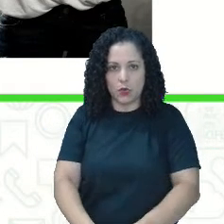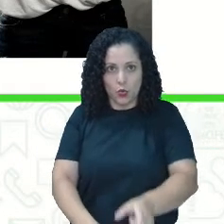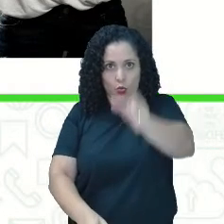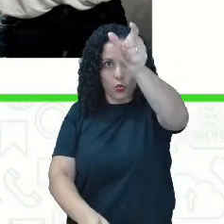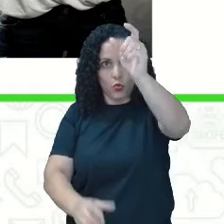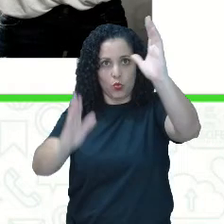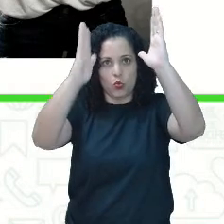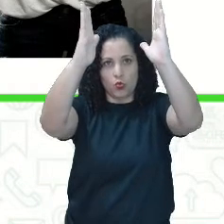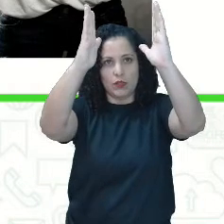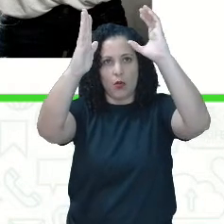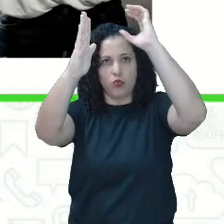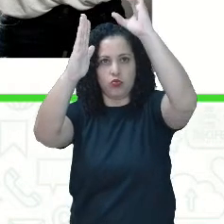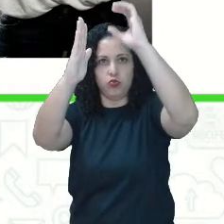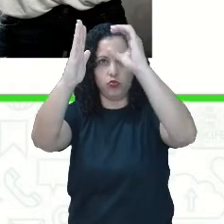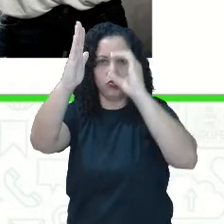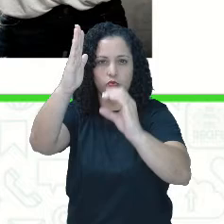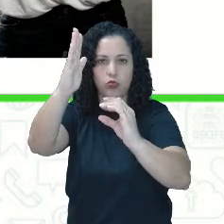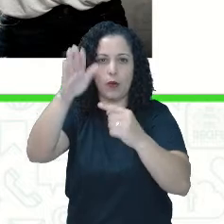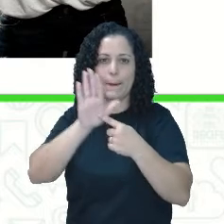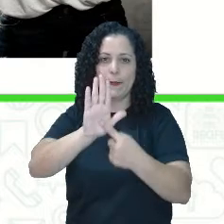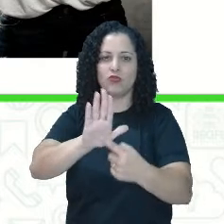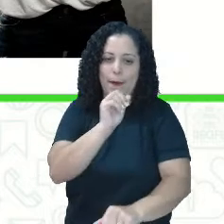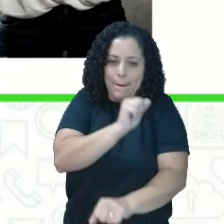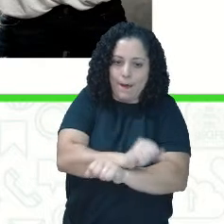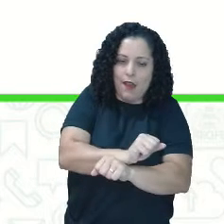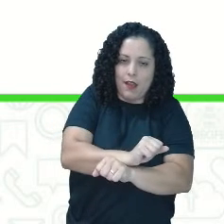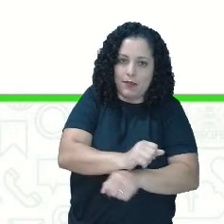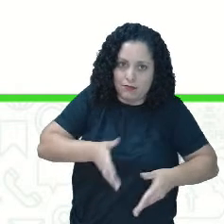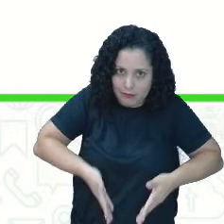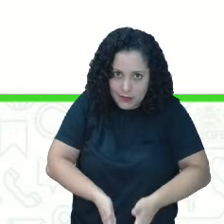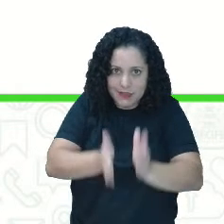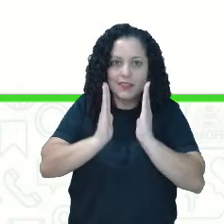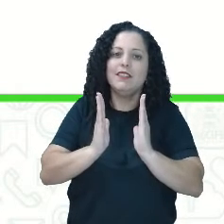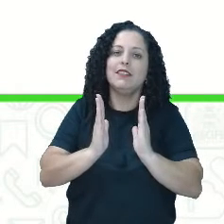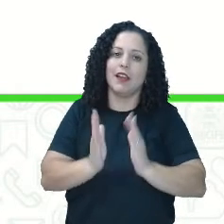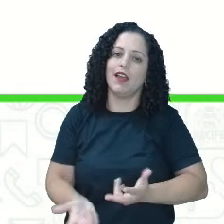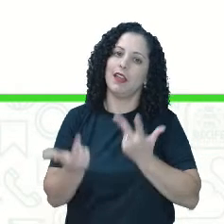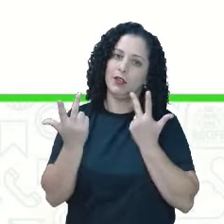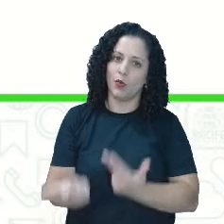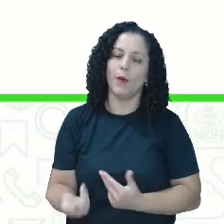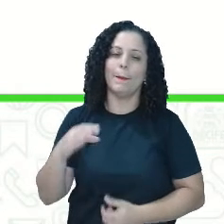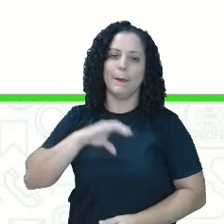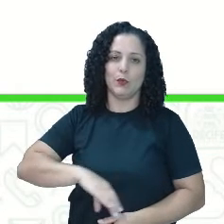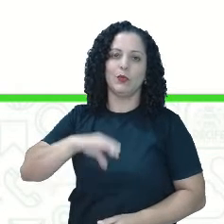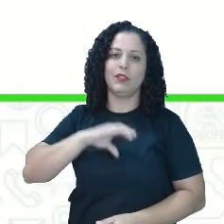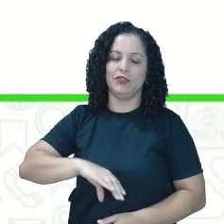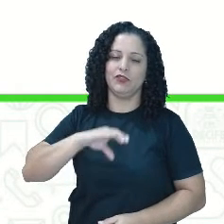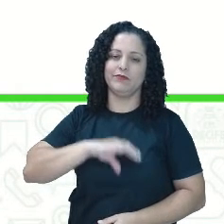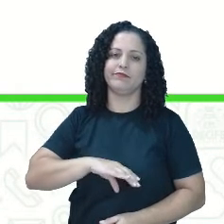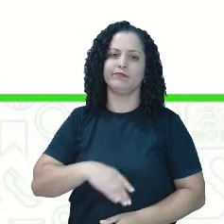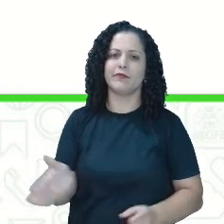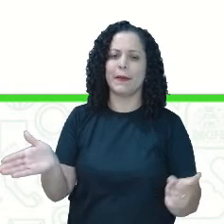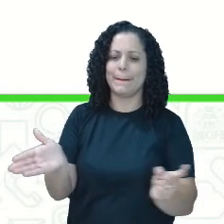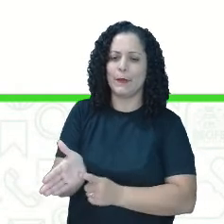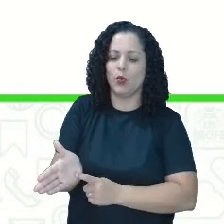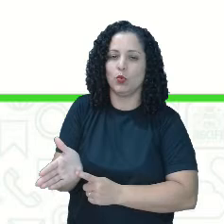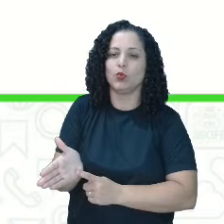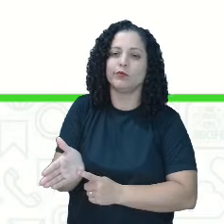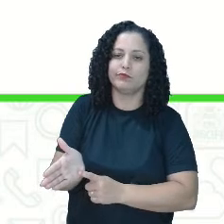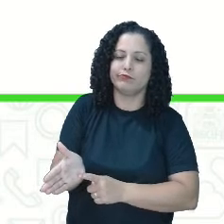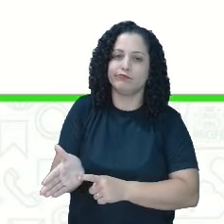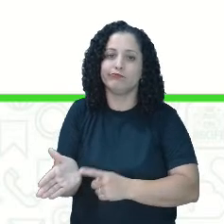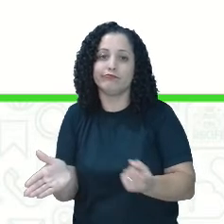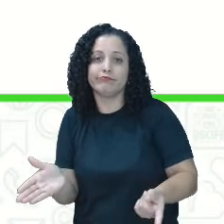a chama a atenção. Tá certo? Nos sinais de pontuação, a gente vê o quê? O ponto